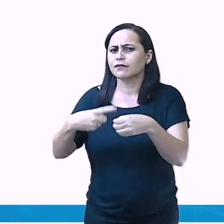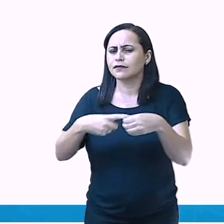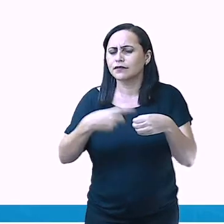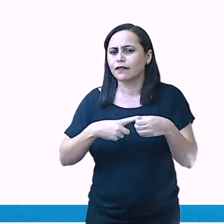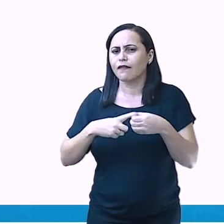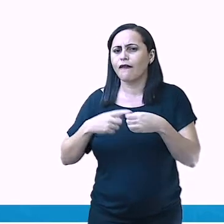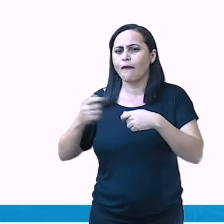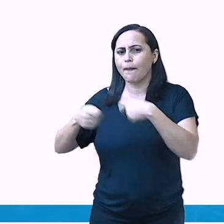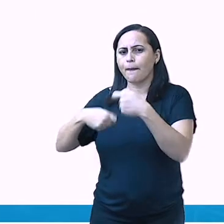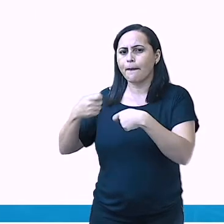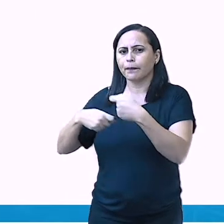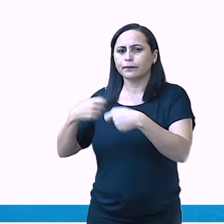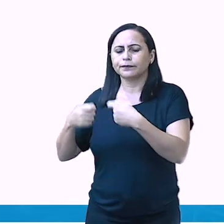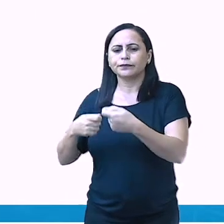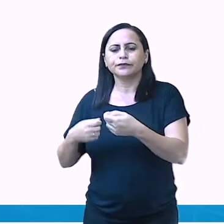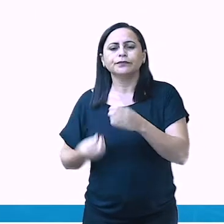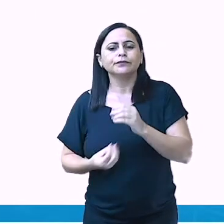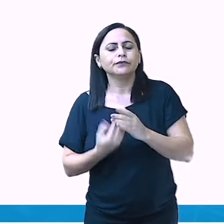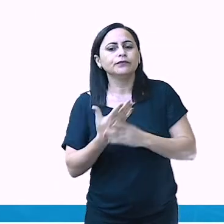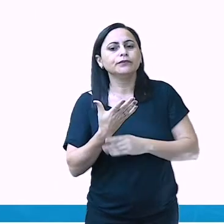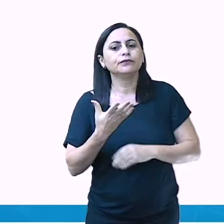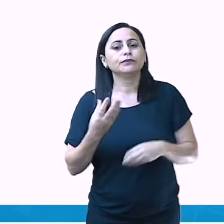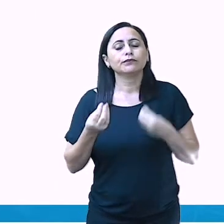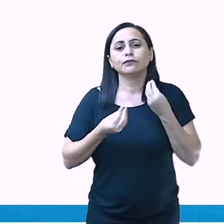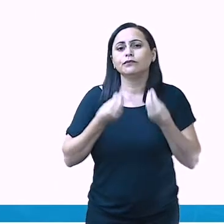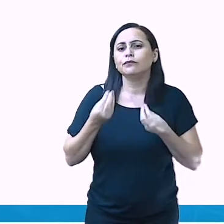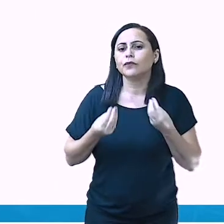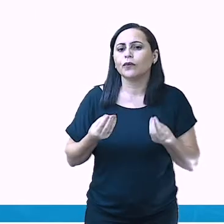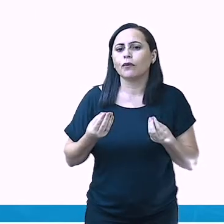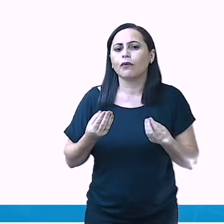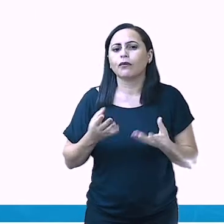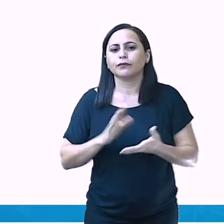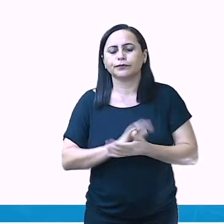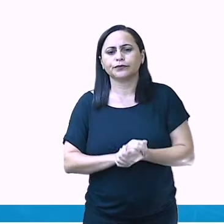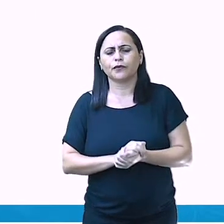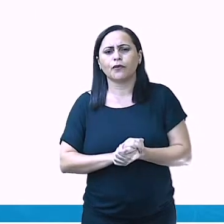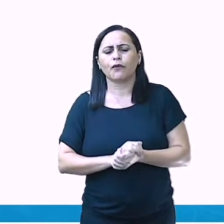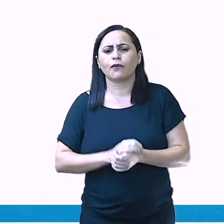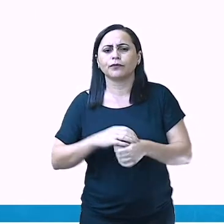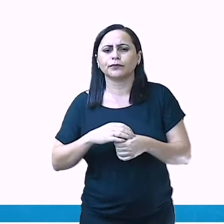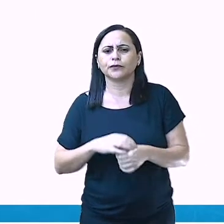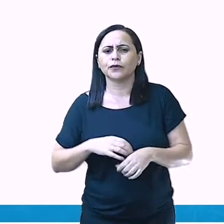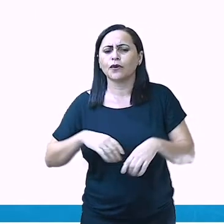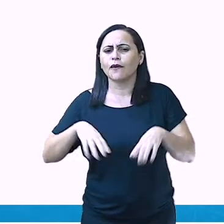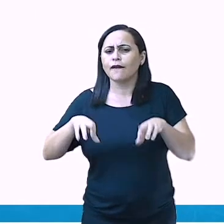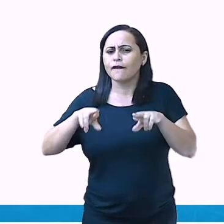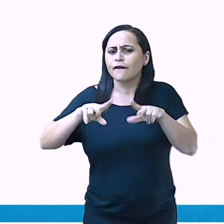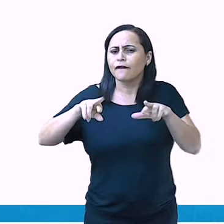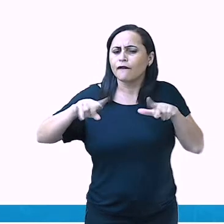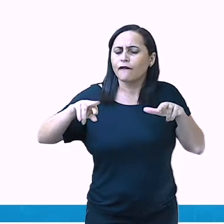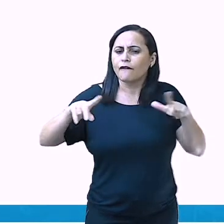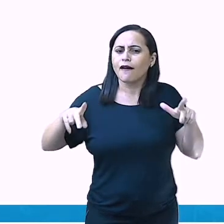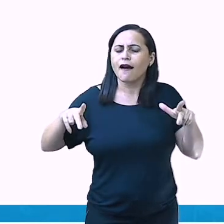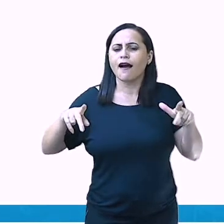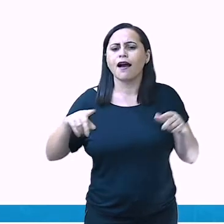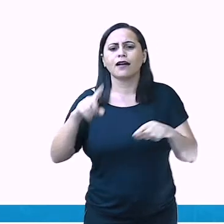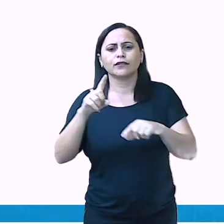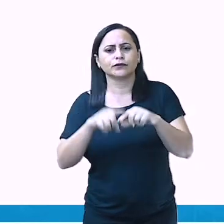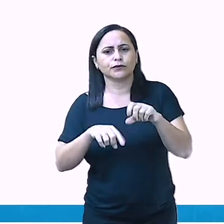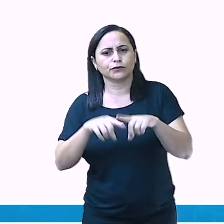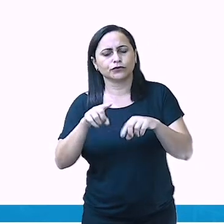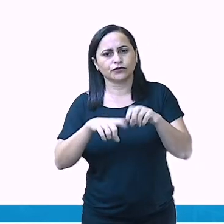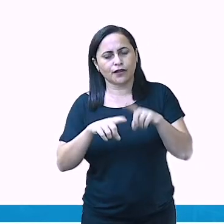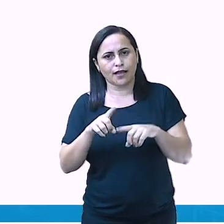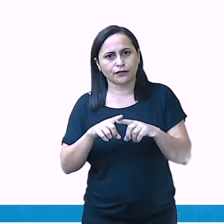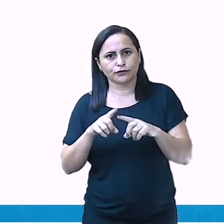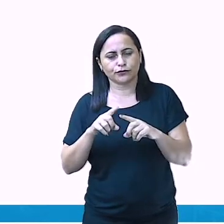quê? Atividades que movimentam diferentes produtos com uma finalidade lucrativa através da